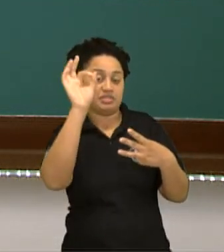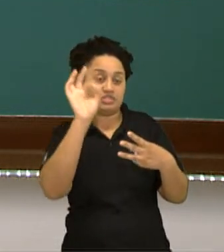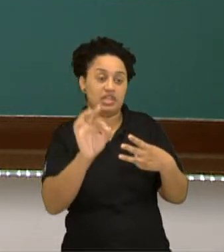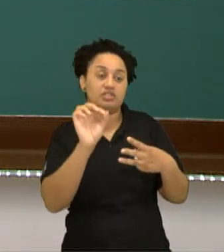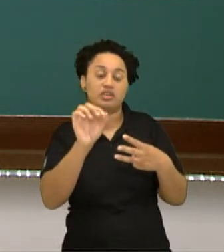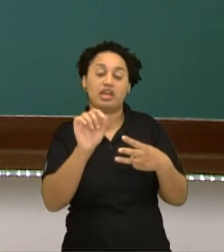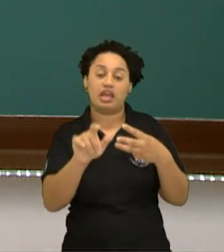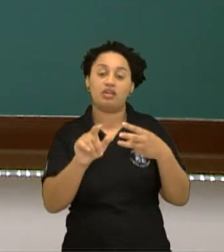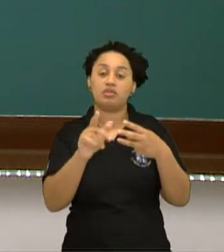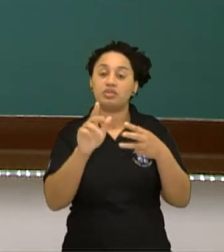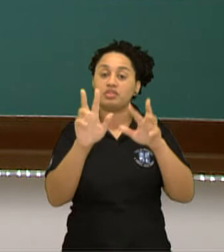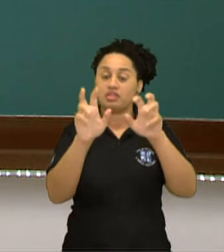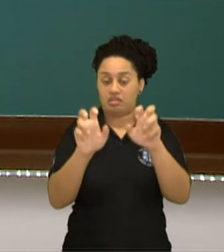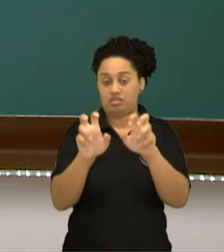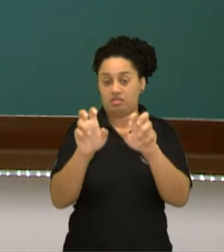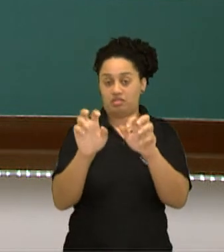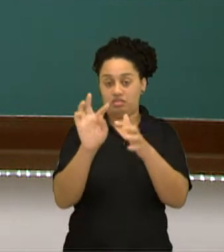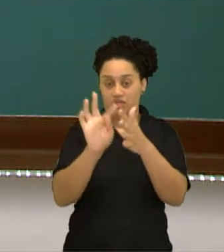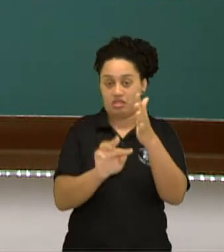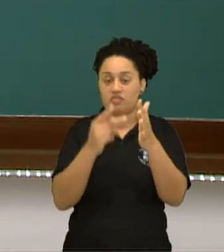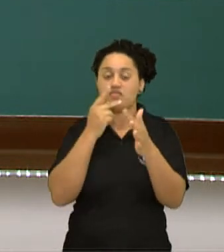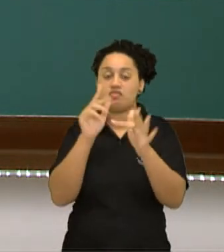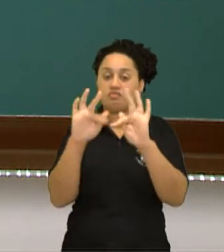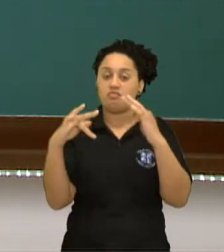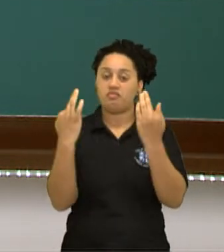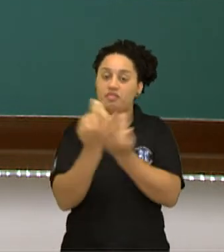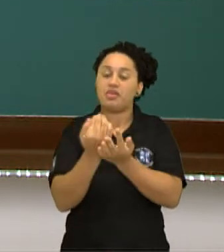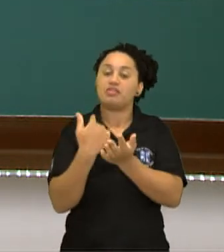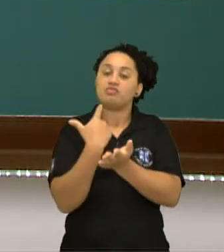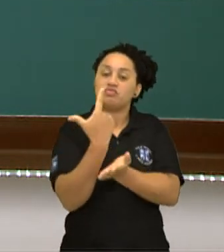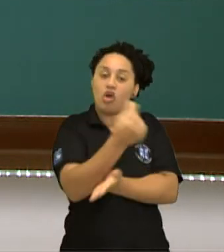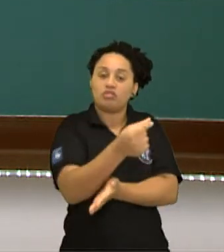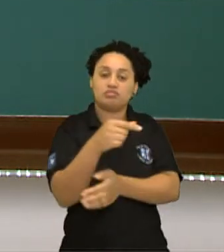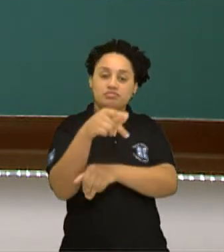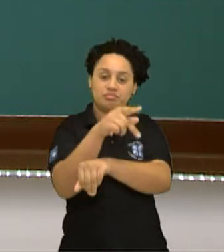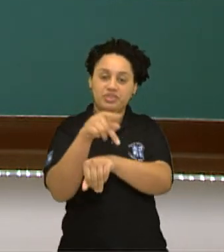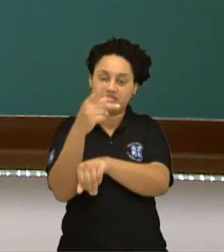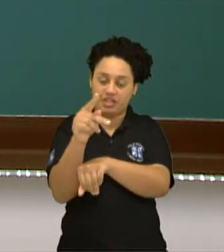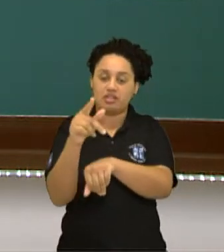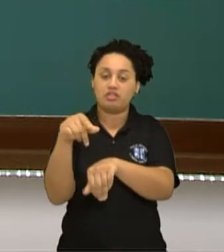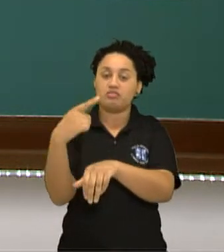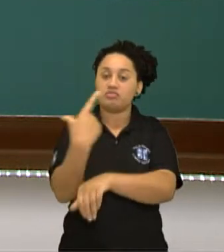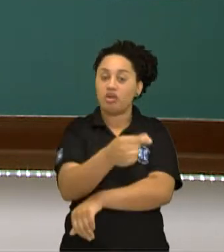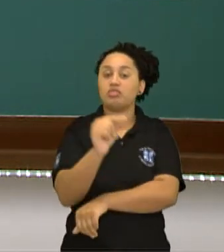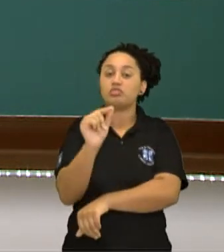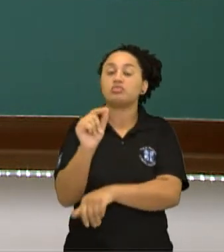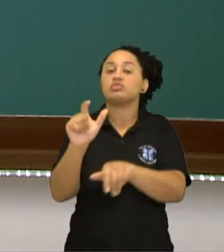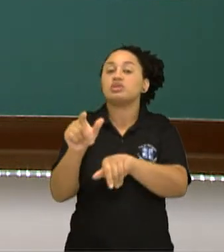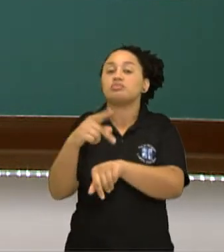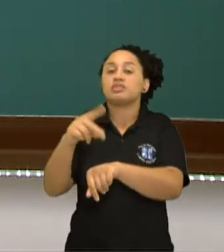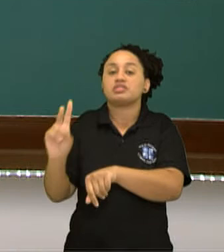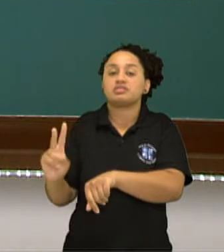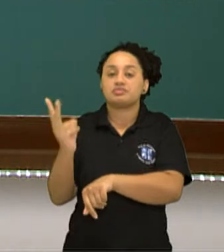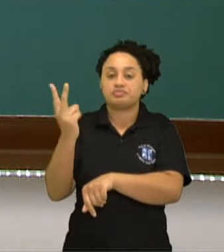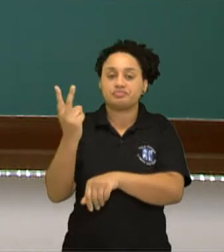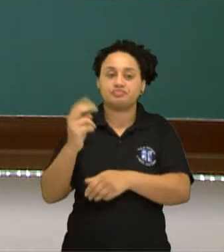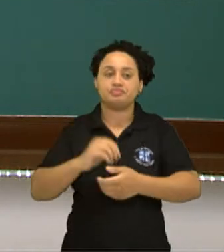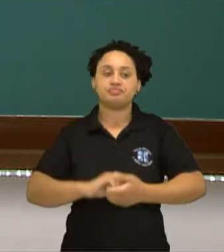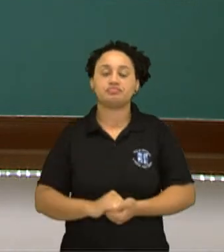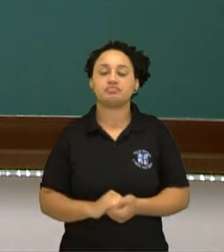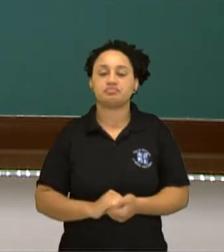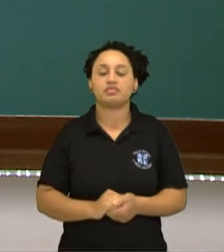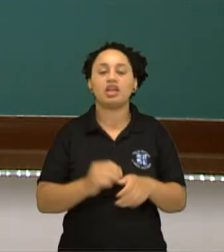uma família refugiada, A gente viu que o texto fala a respeito deste tema. Ainda sobre